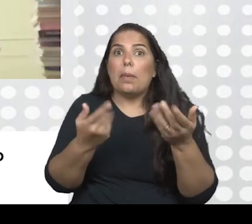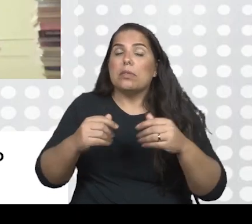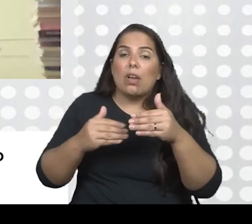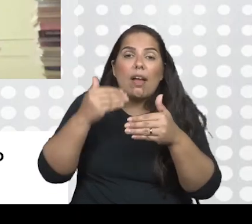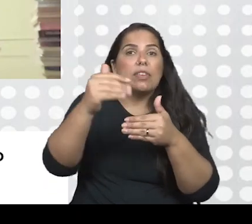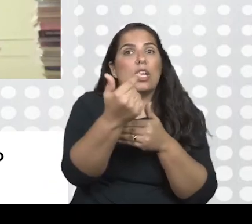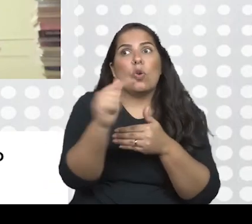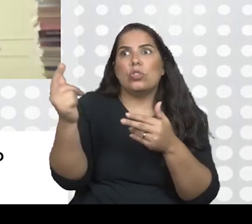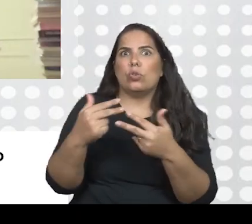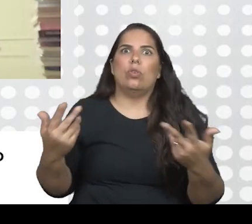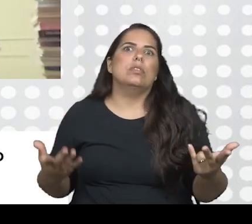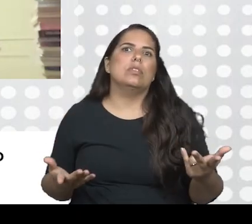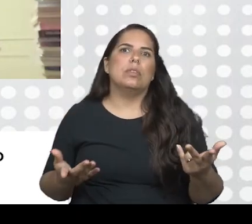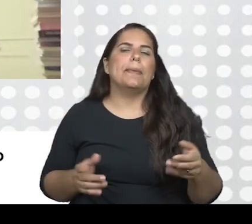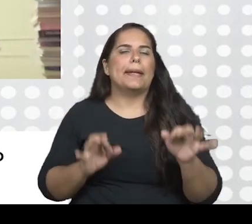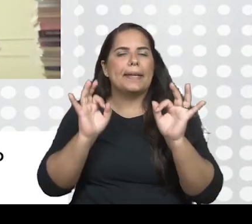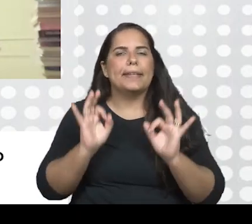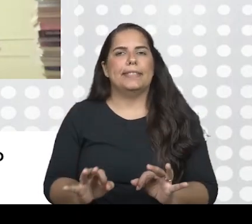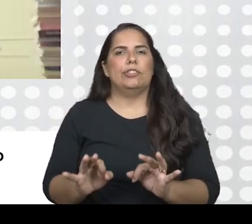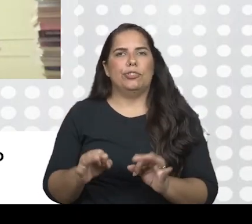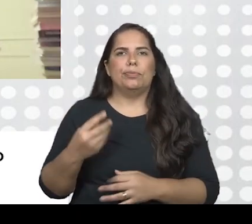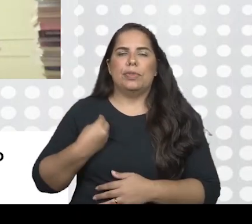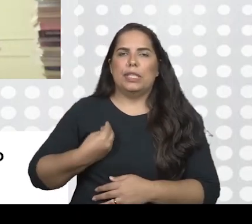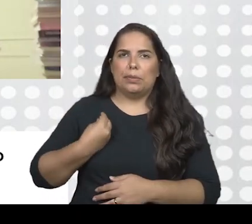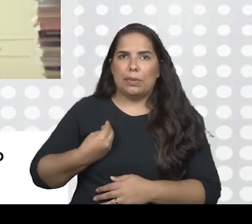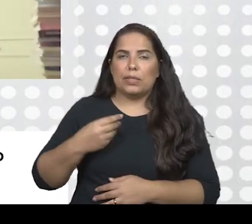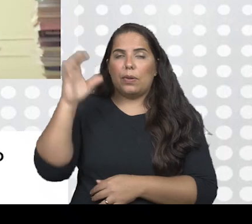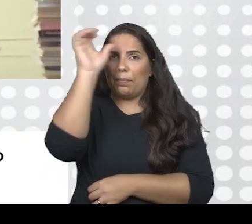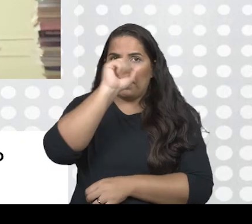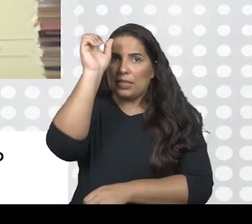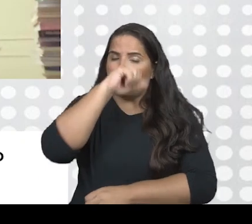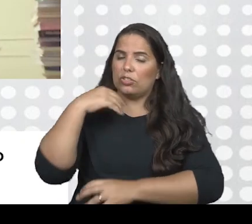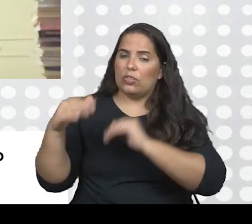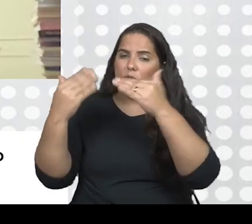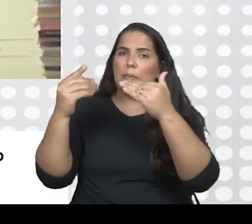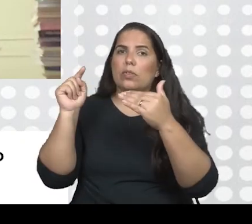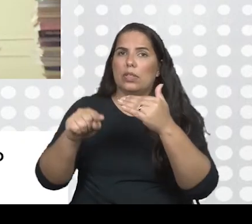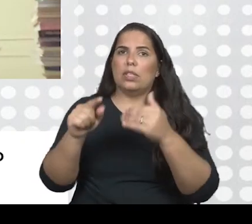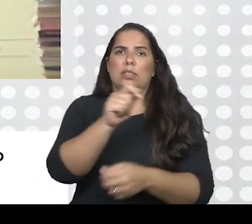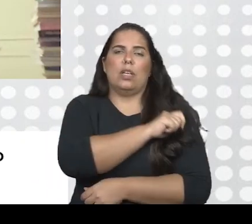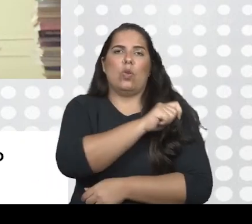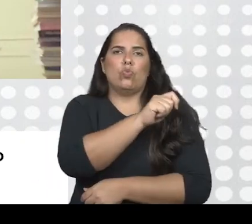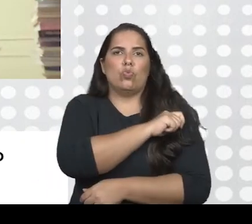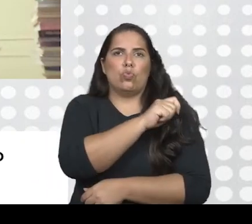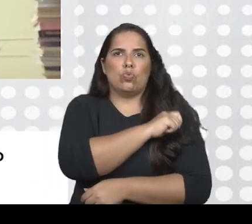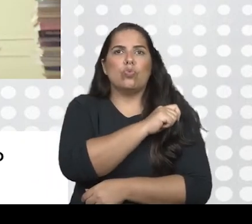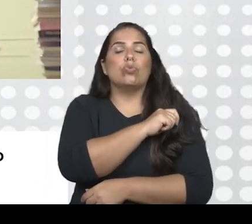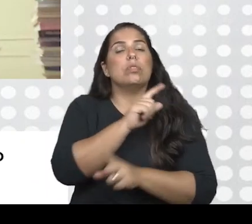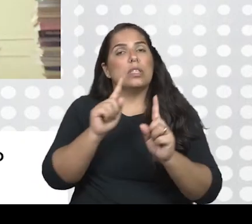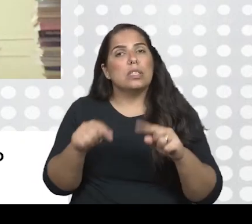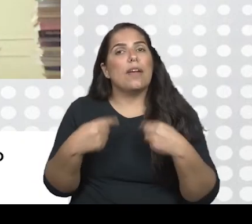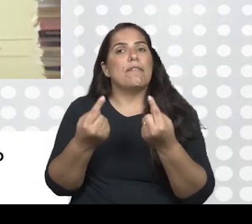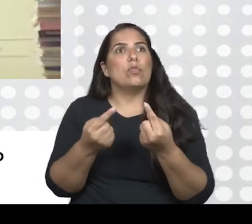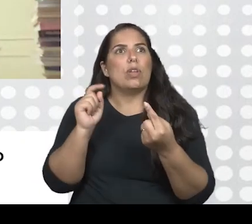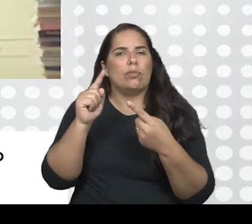avançar em outras frentes para garantir a participação, a aprendizagem e o desenvolvimento desses estudantes. Um dos desafios